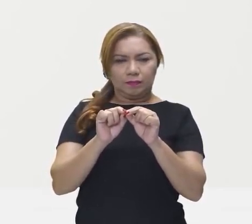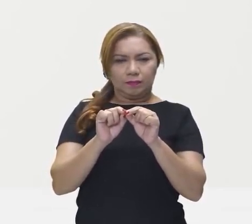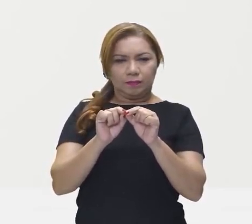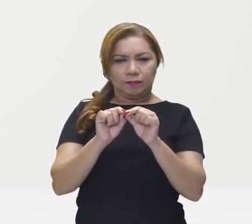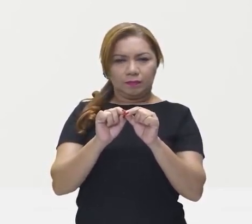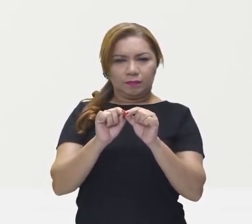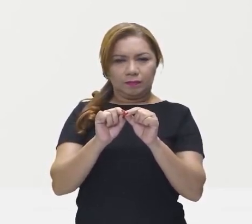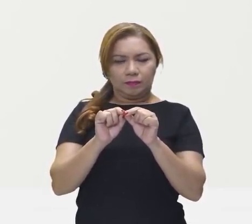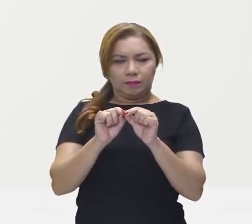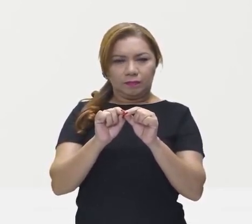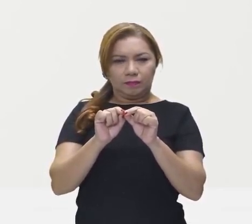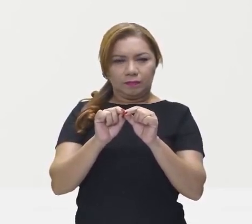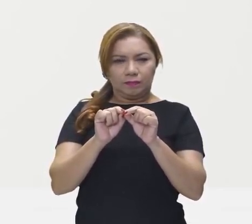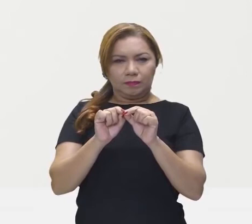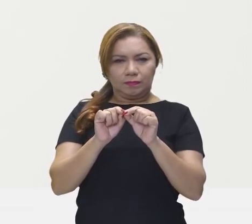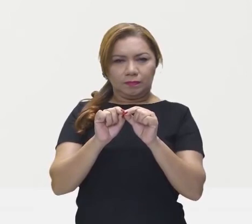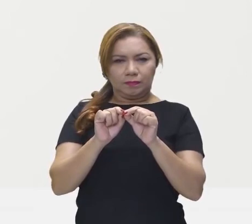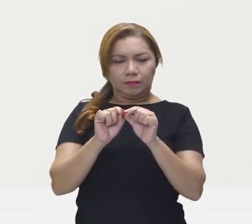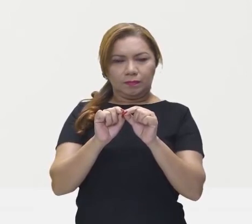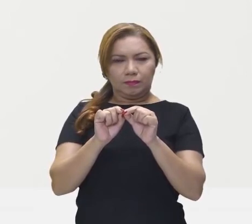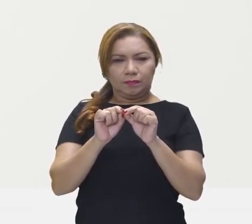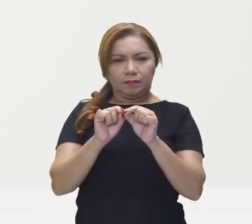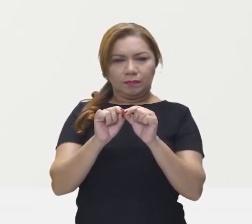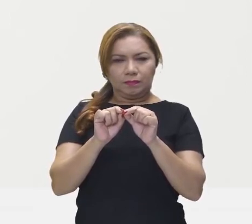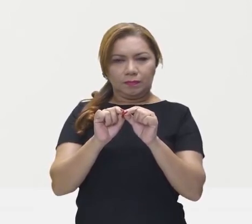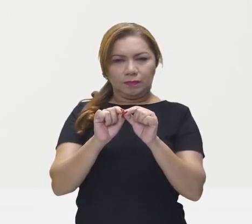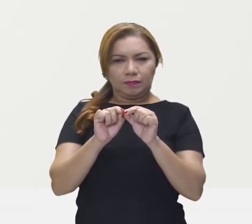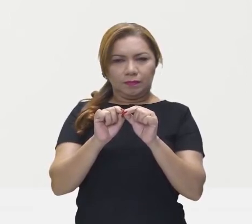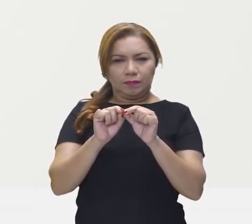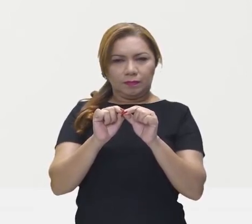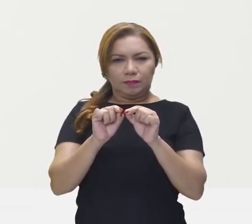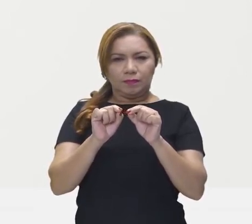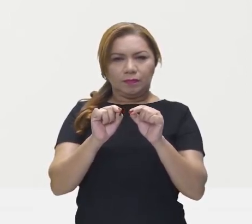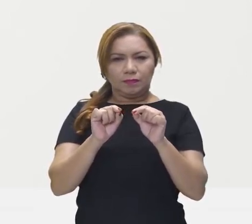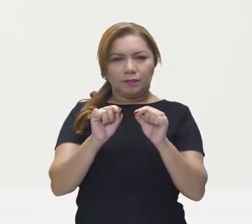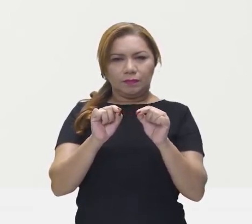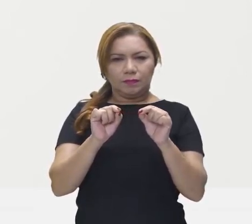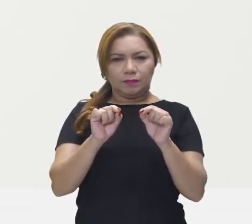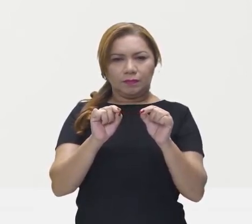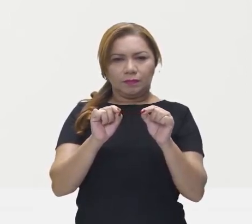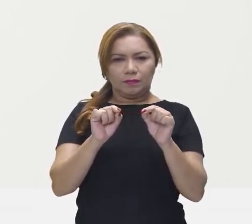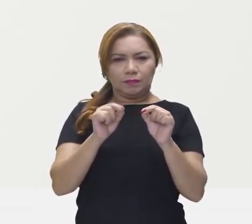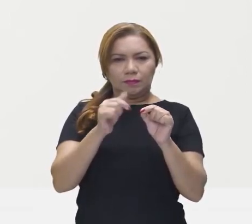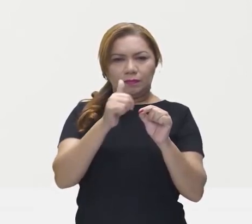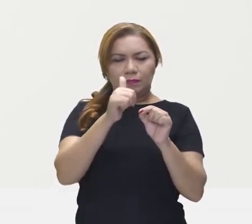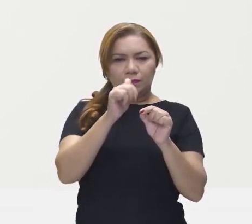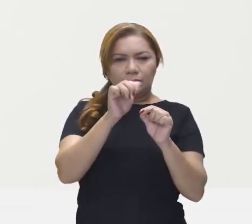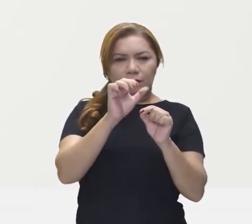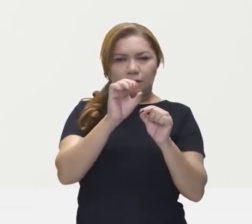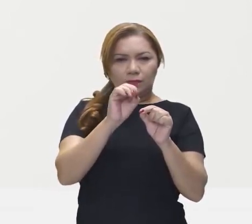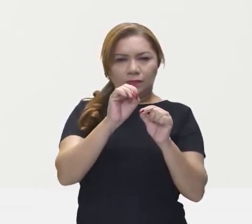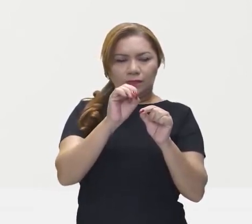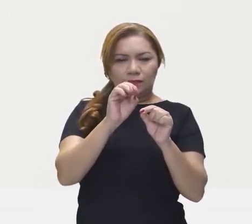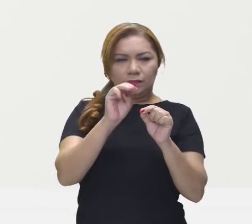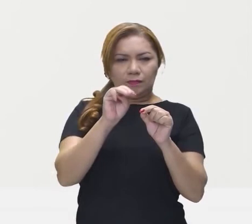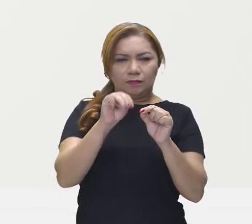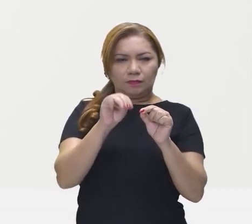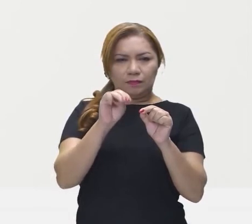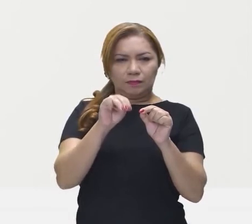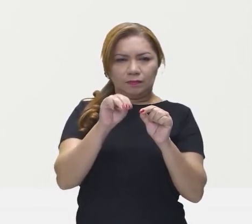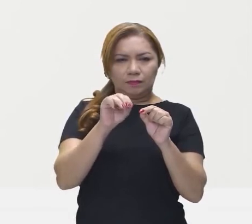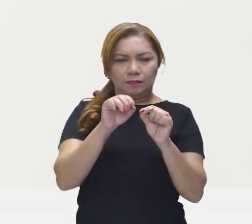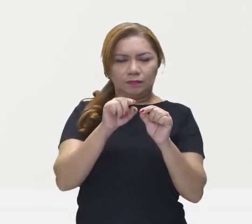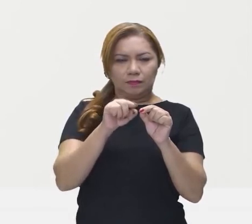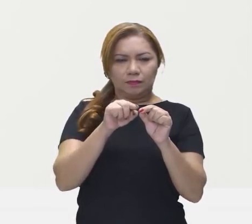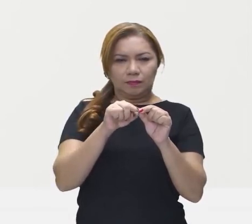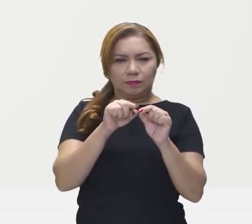essa metragem. Nós temos aqui uma metragem também. E temos também uma metragem aqui embaixo que não está demarcado, mas é